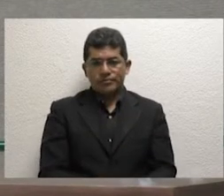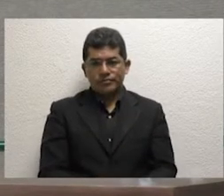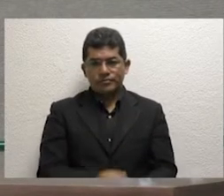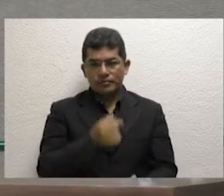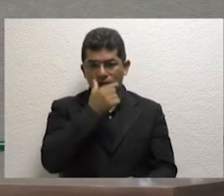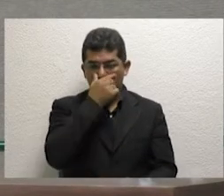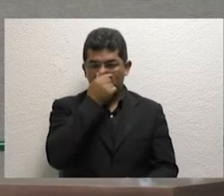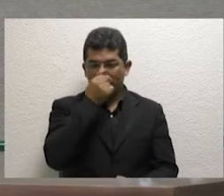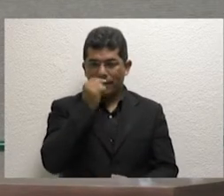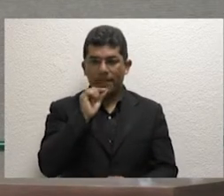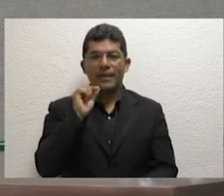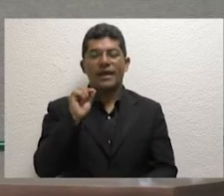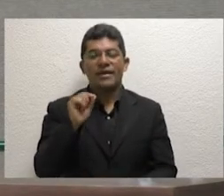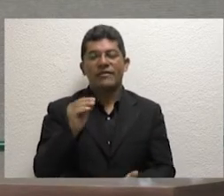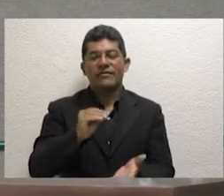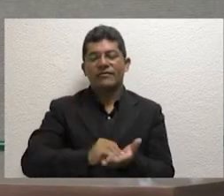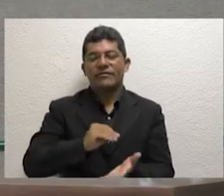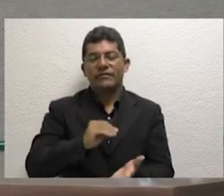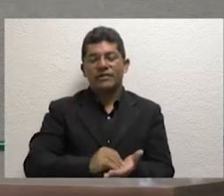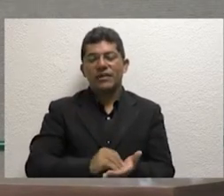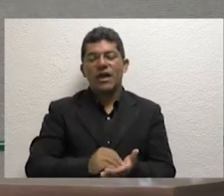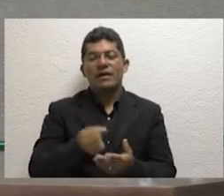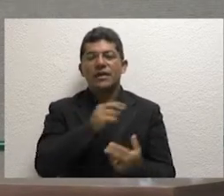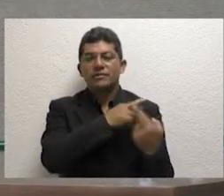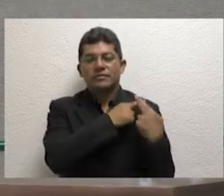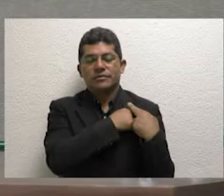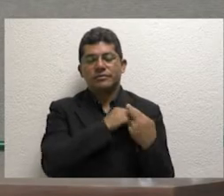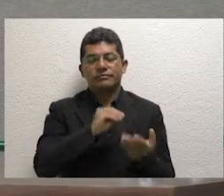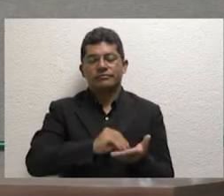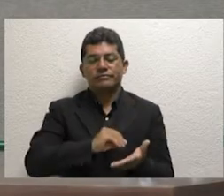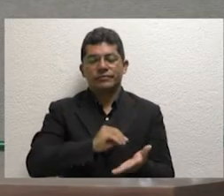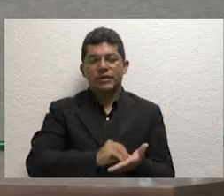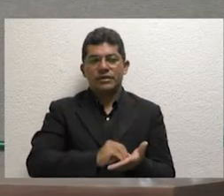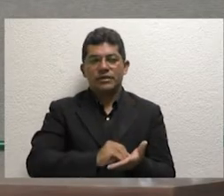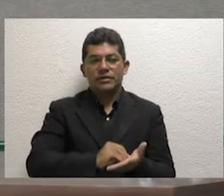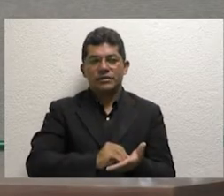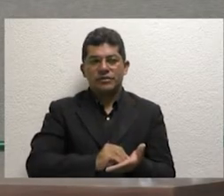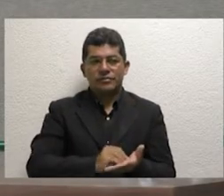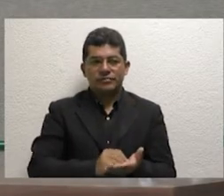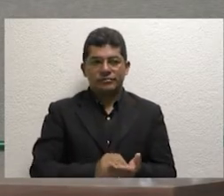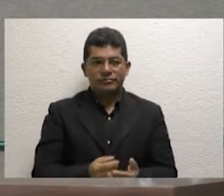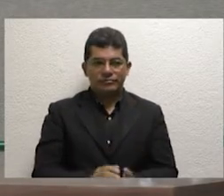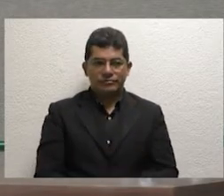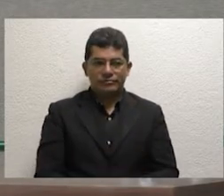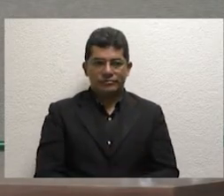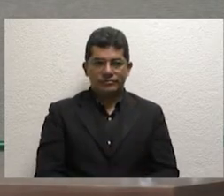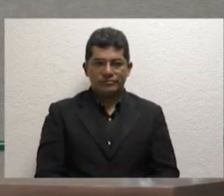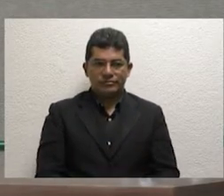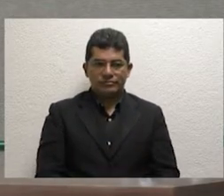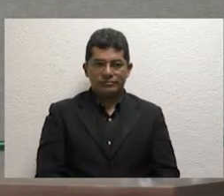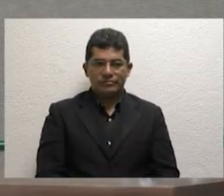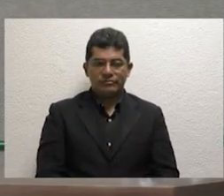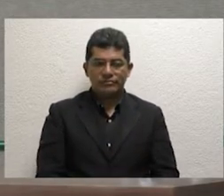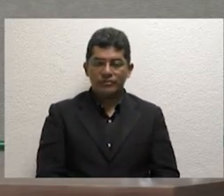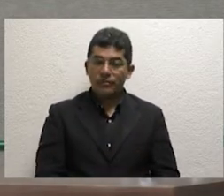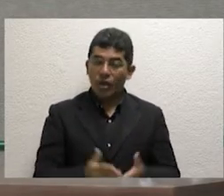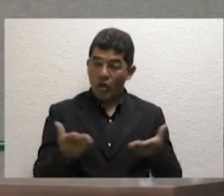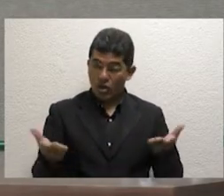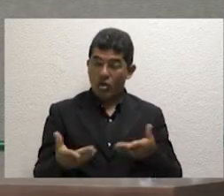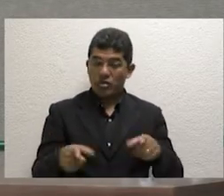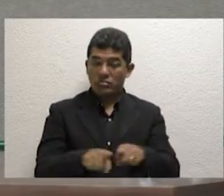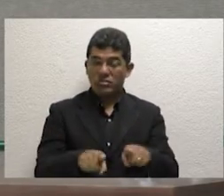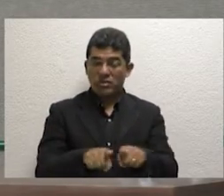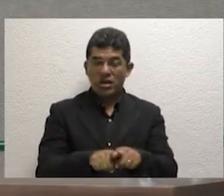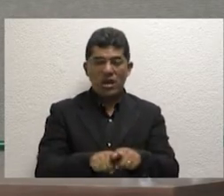é quem deixa faltar os insumos, é quem deixa faltar os medicamentos. O secretário de